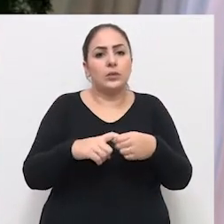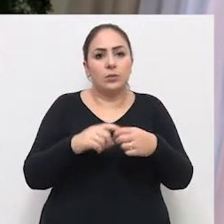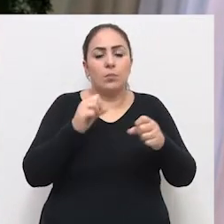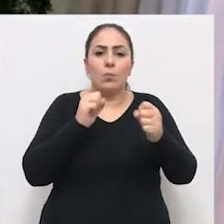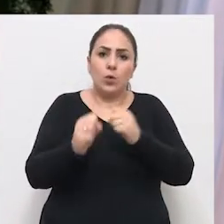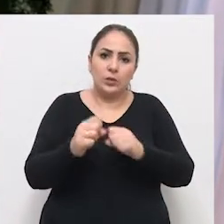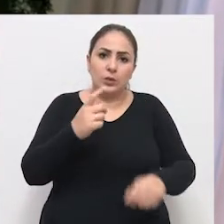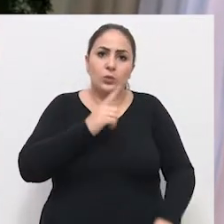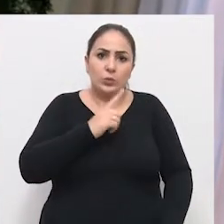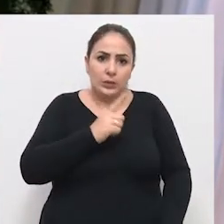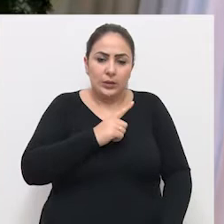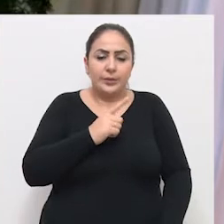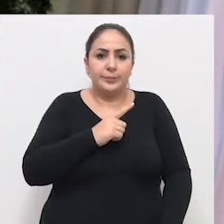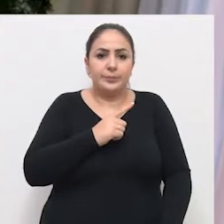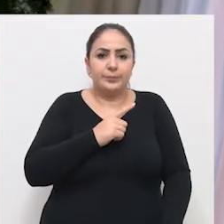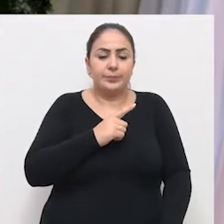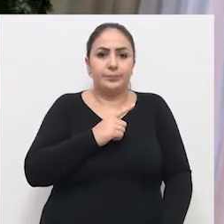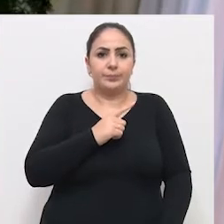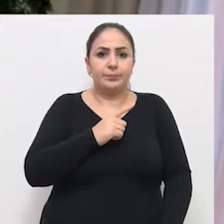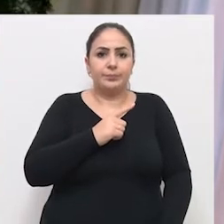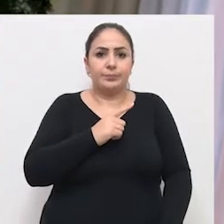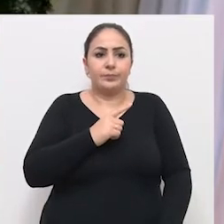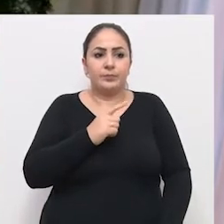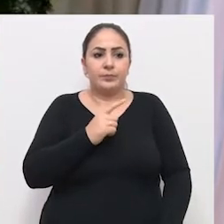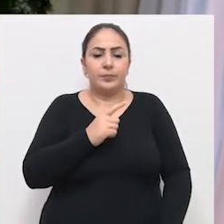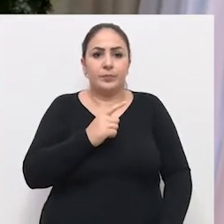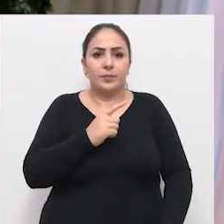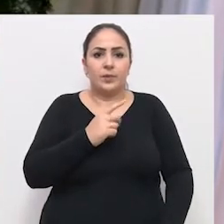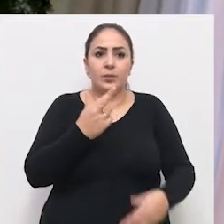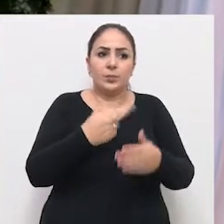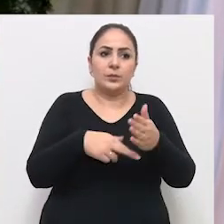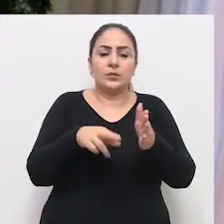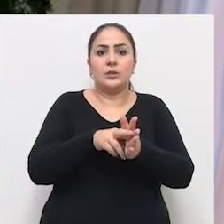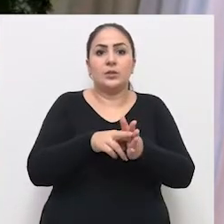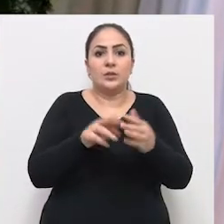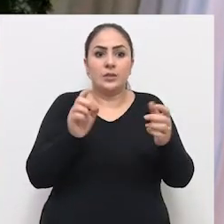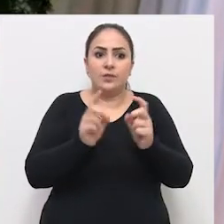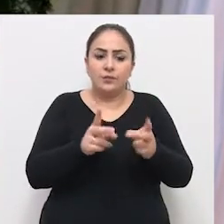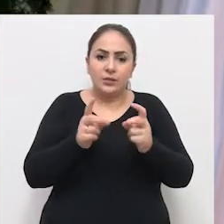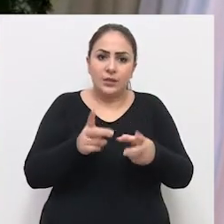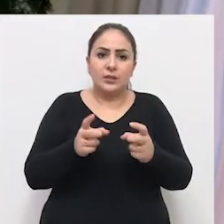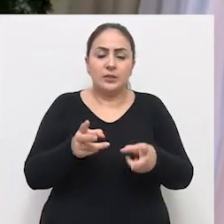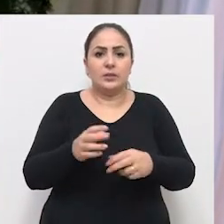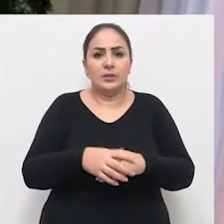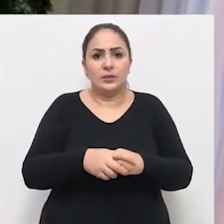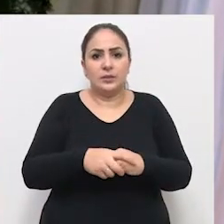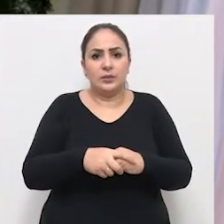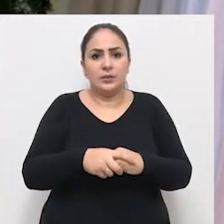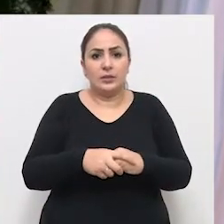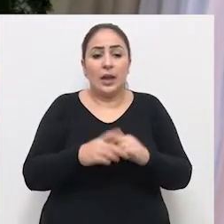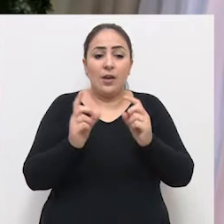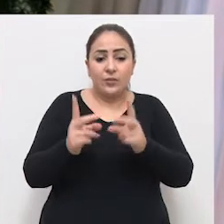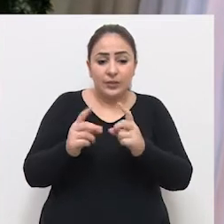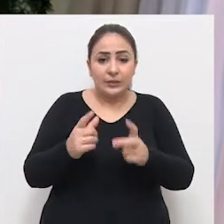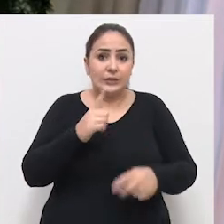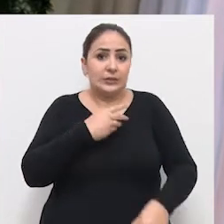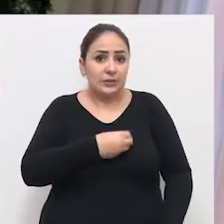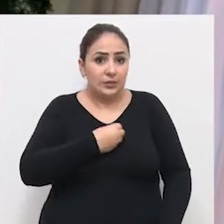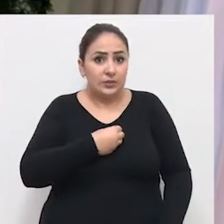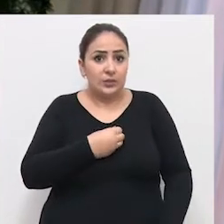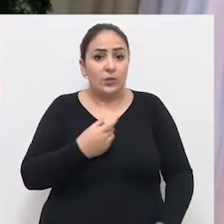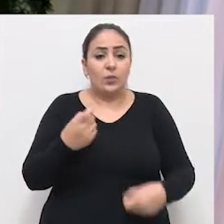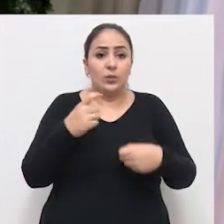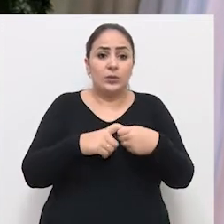retomando e podendo então ter uma recomposição das vendas, onde as